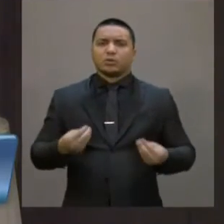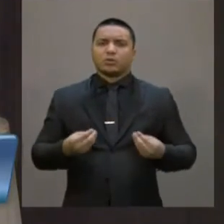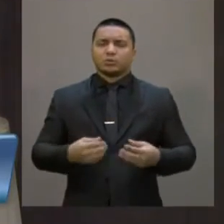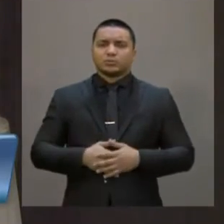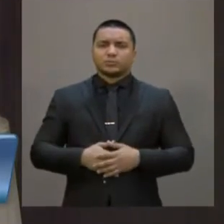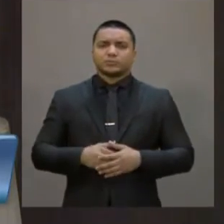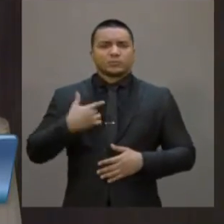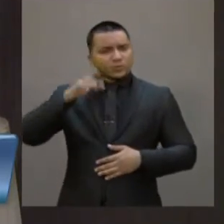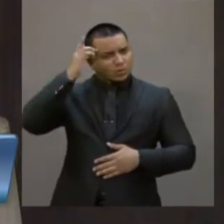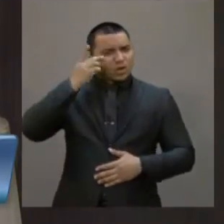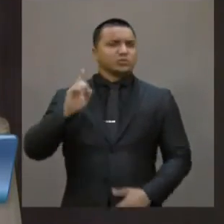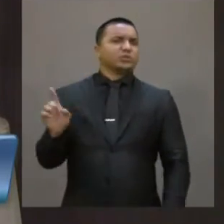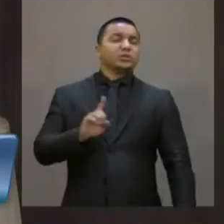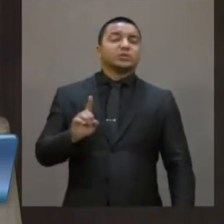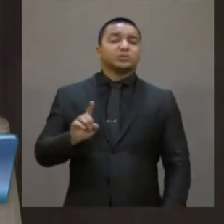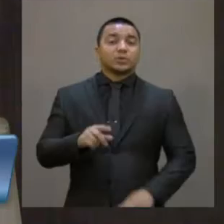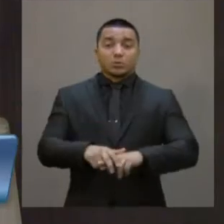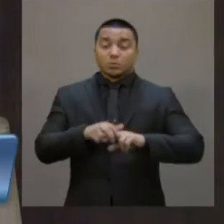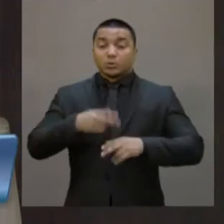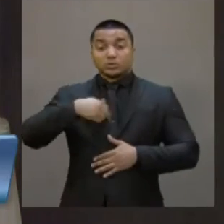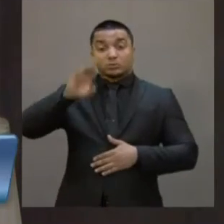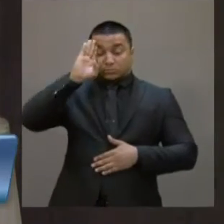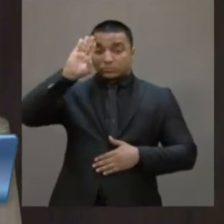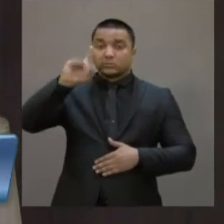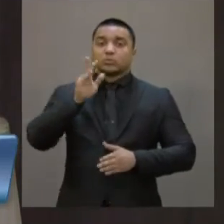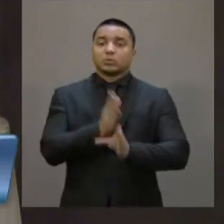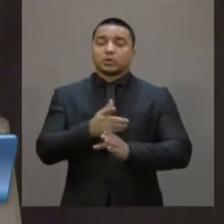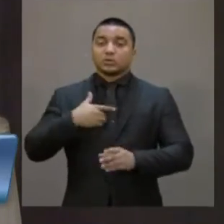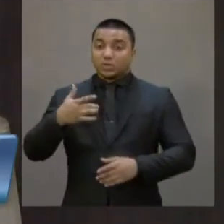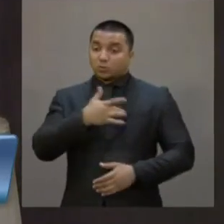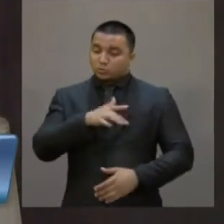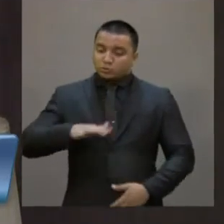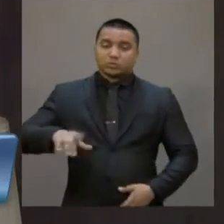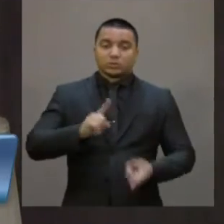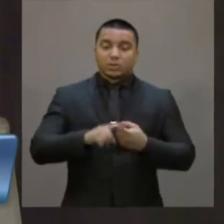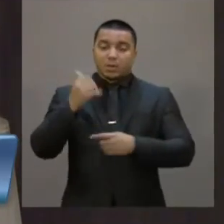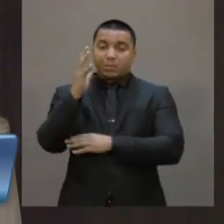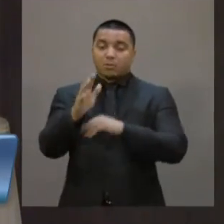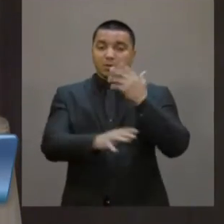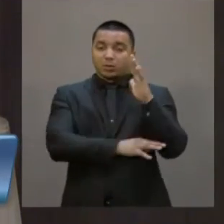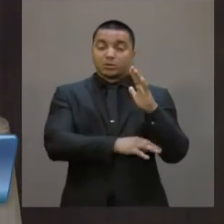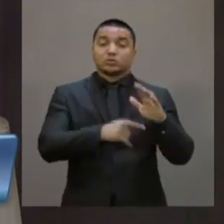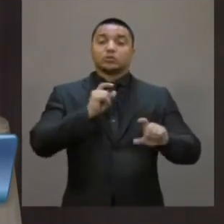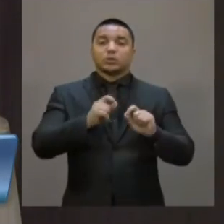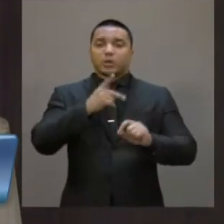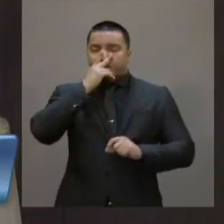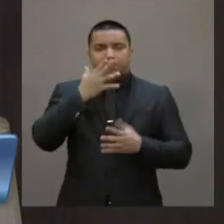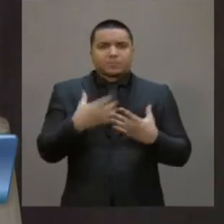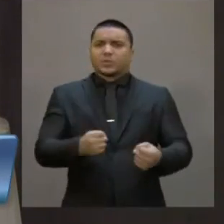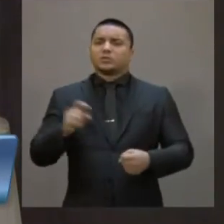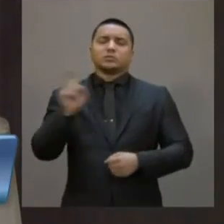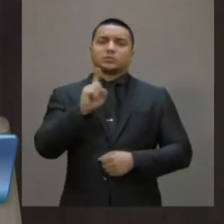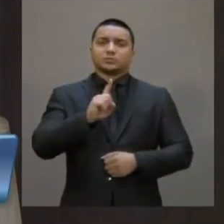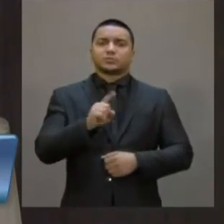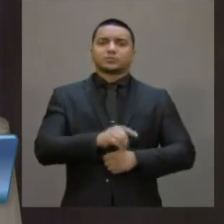Eu acredito que não. Portanto, em nome da saúde pública e do meio ambiente, eu queria repelir,